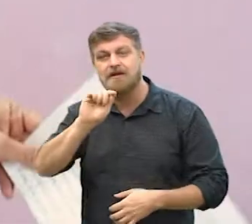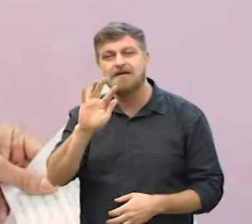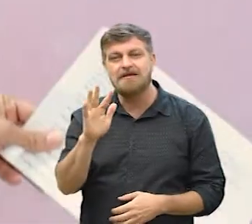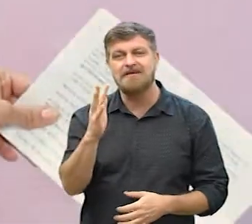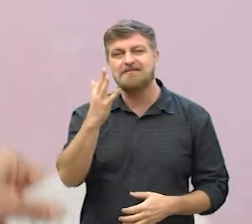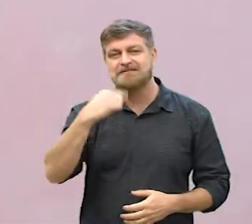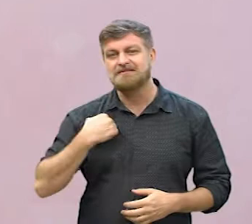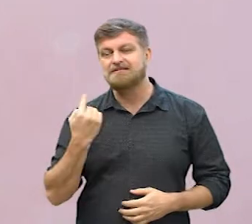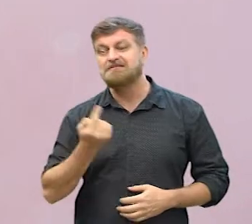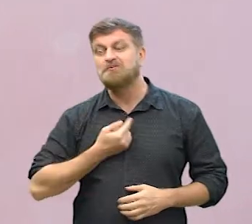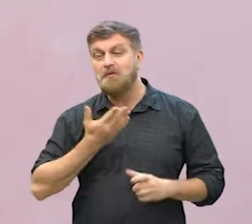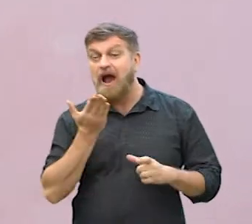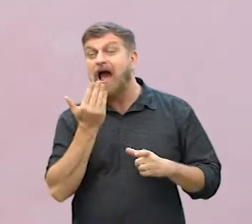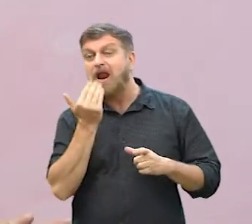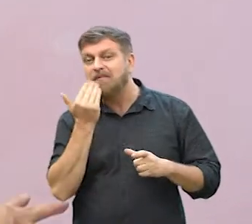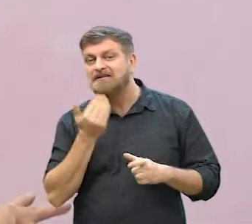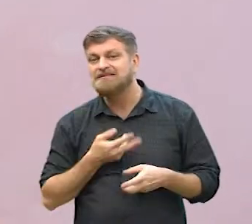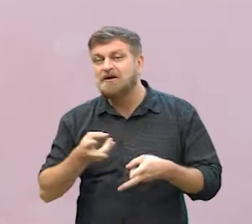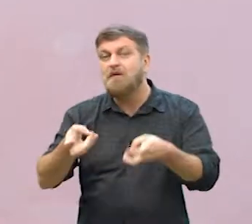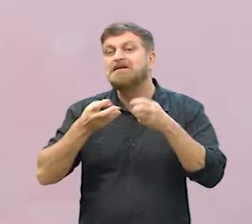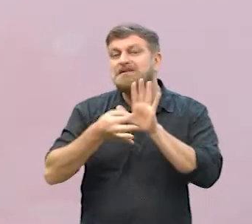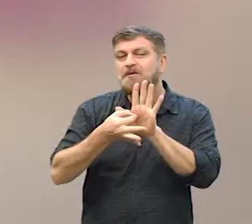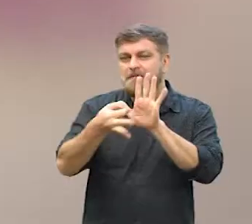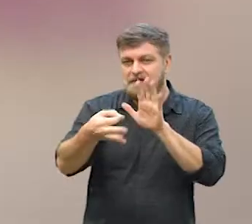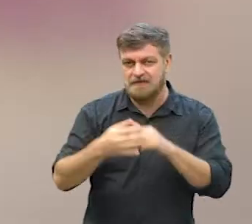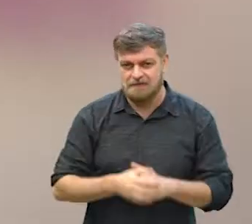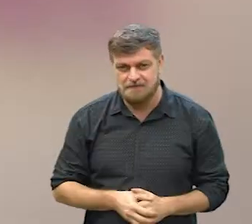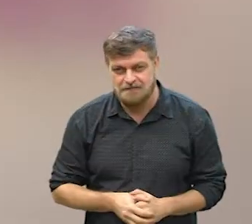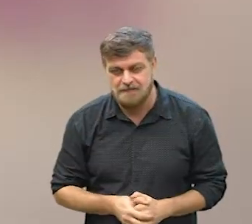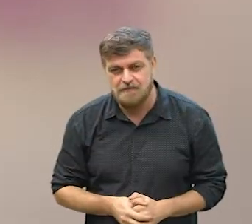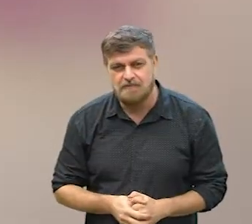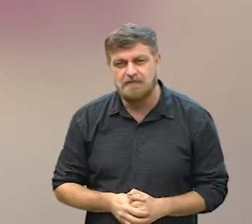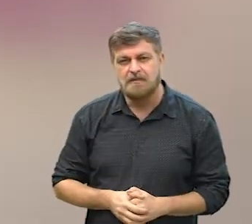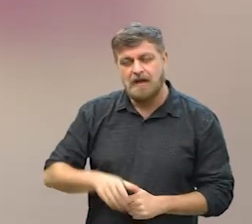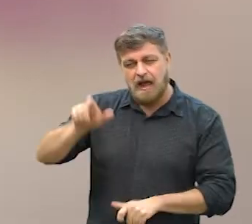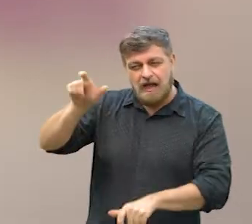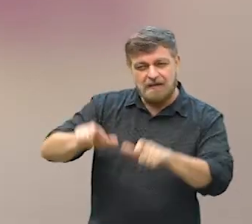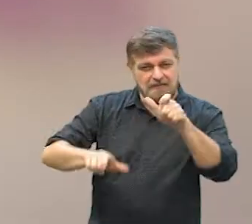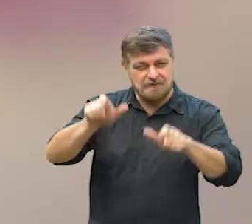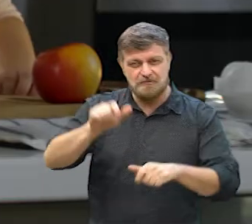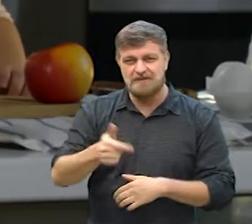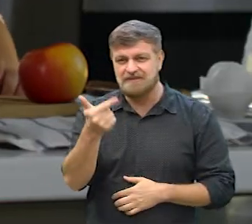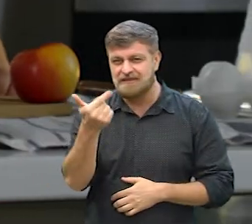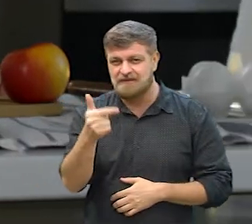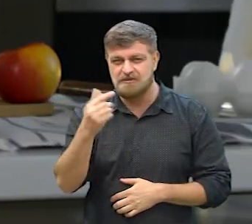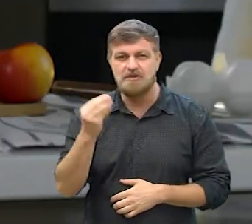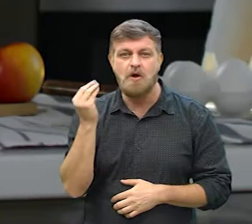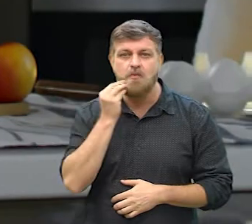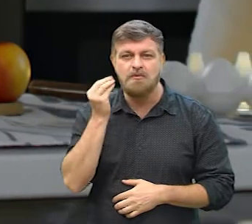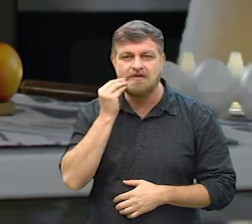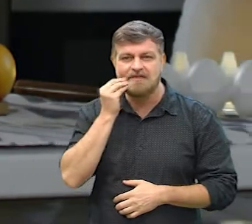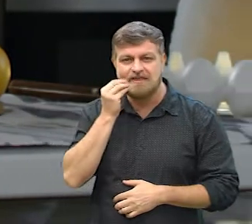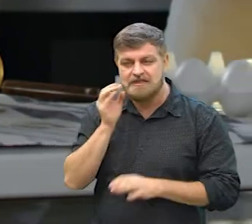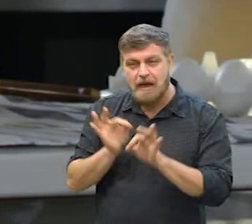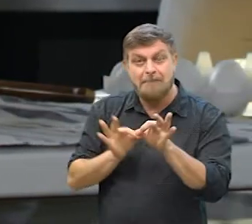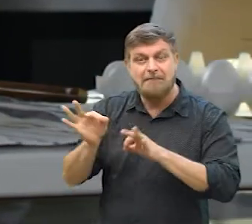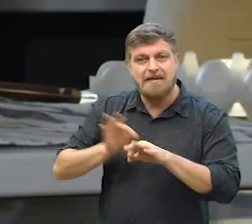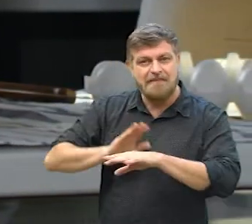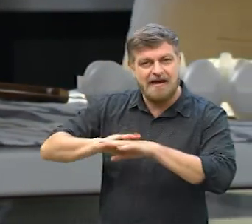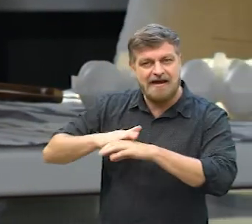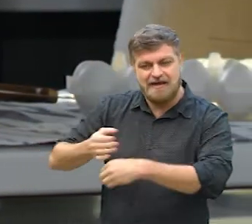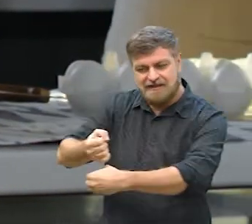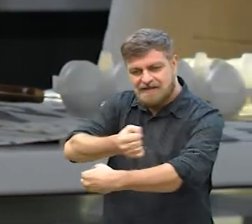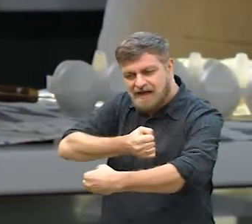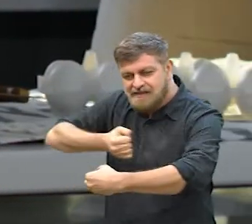que aconteceu com a nossa alimentação? O que você percebe? Muitas pessoas que não tinham oportunidade de cozinhar, né, muitas